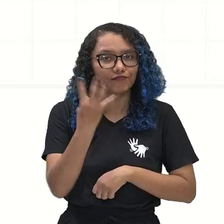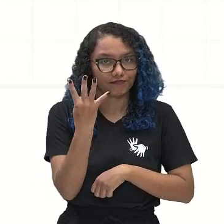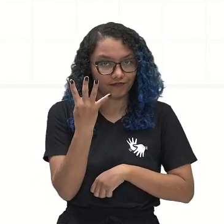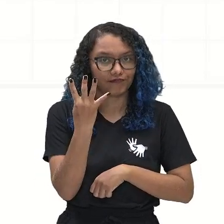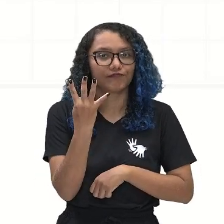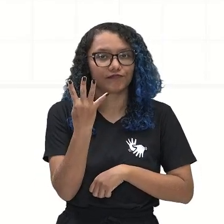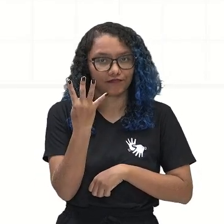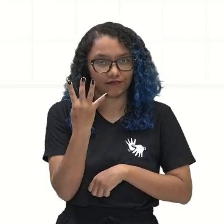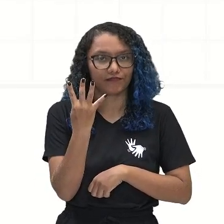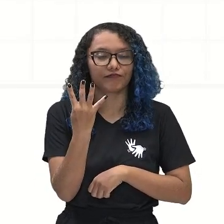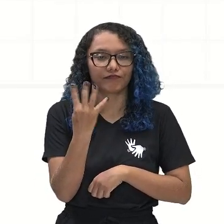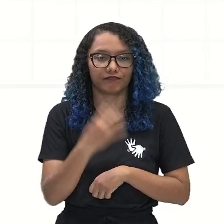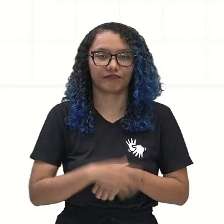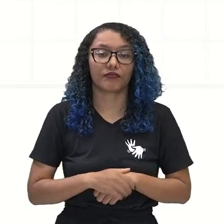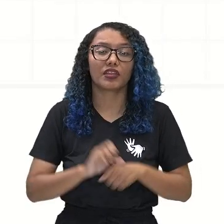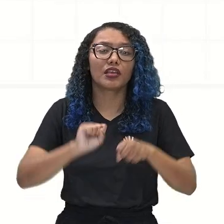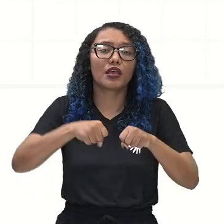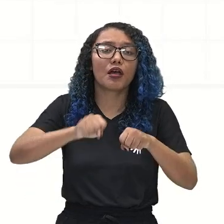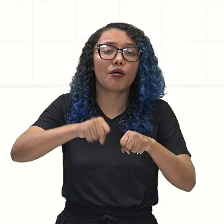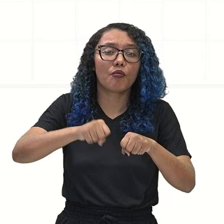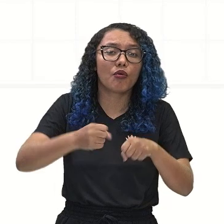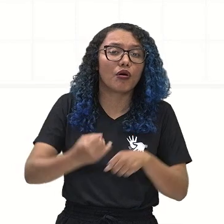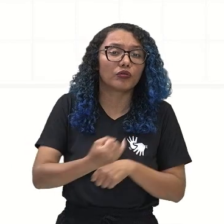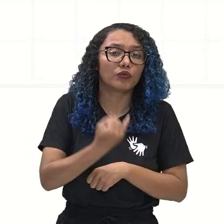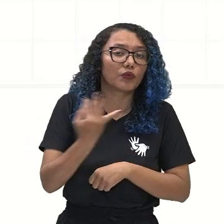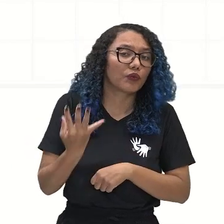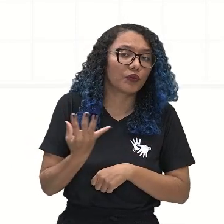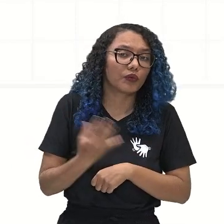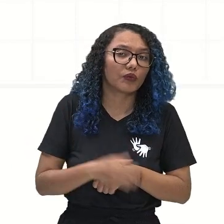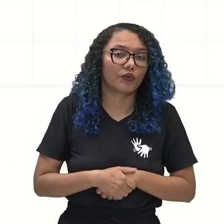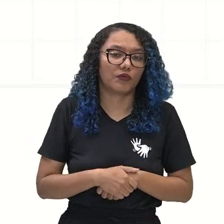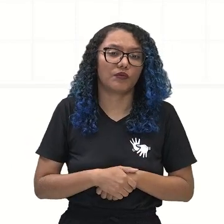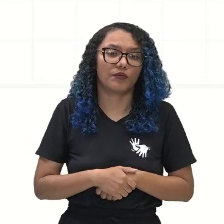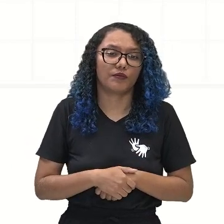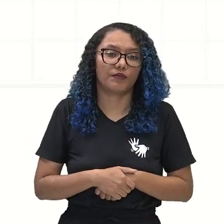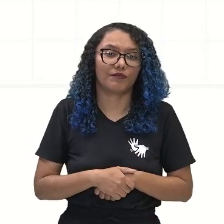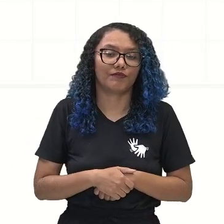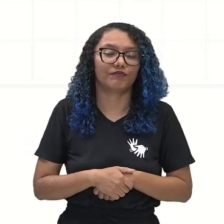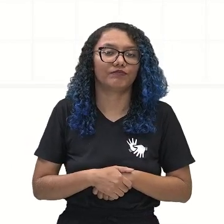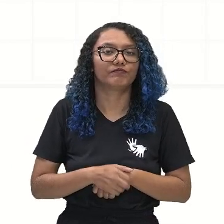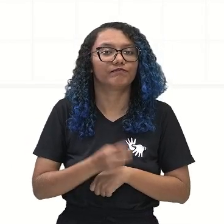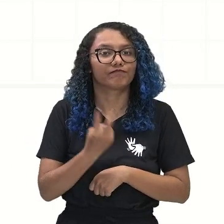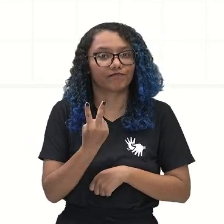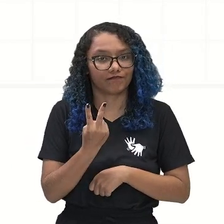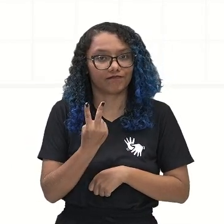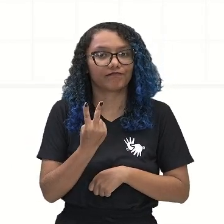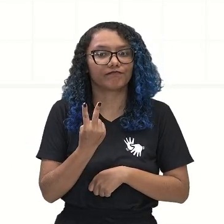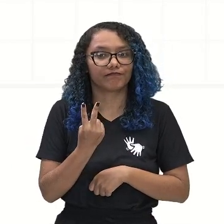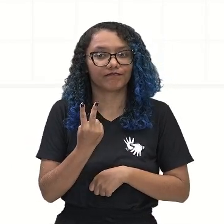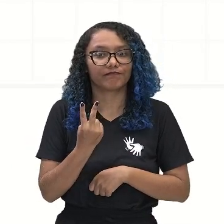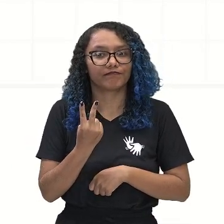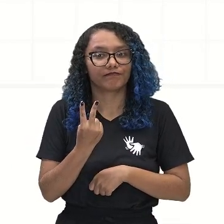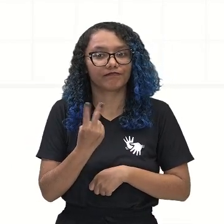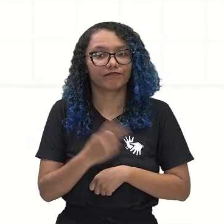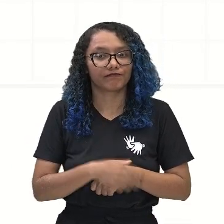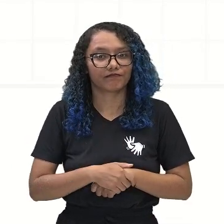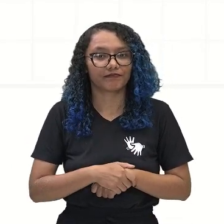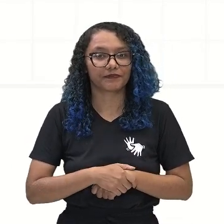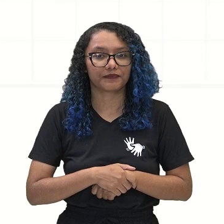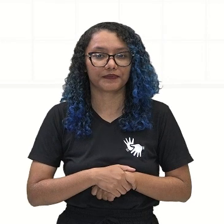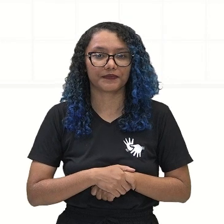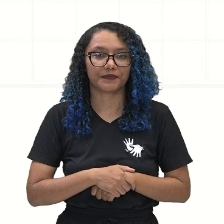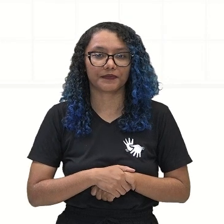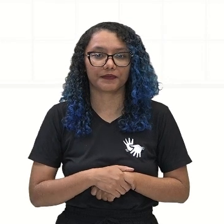rodas. E as motos, elas possuem 2